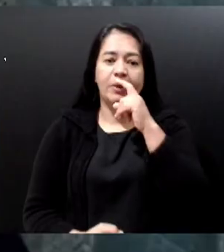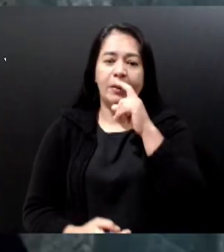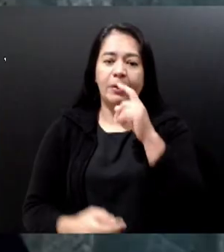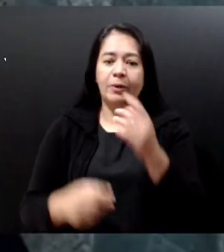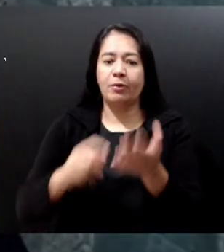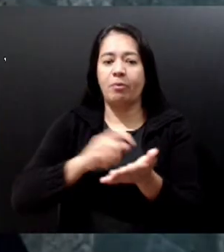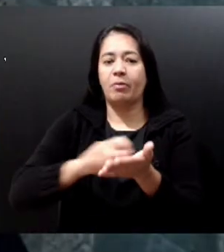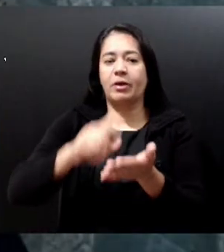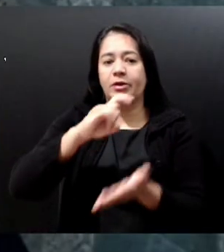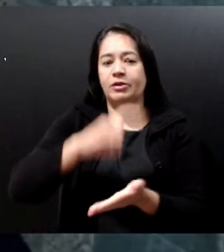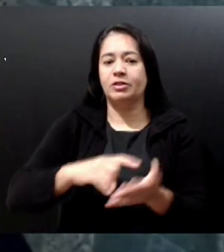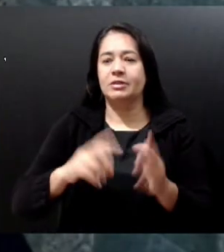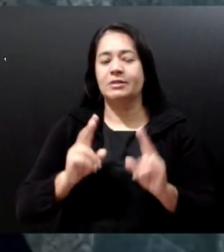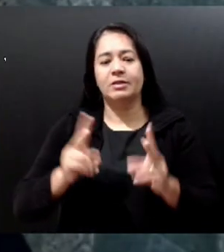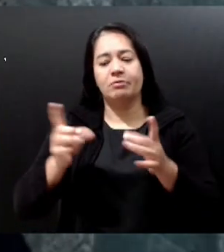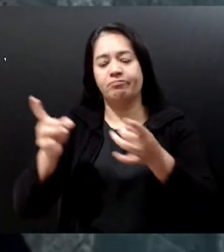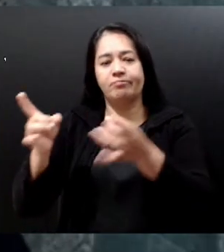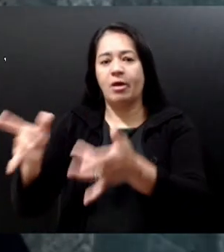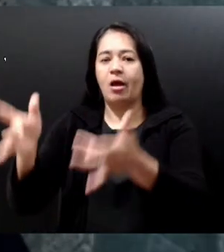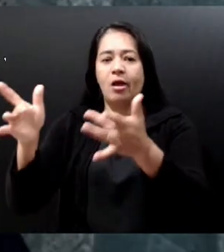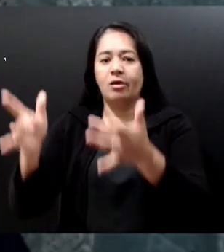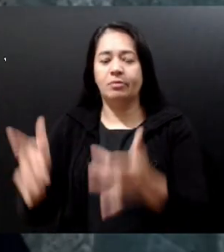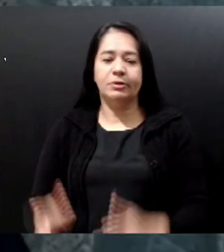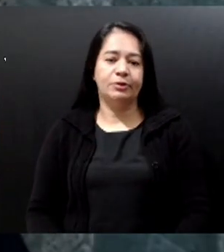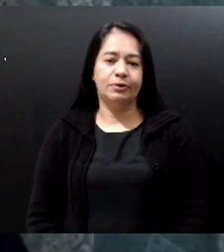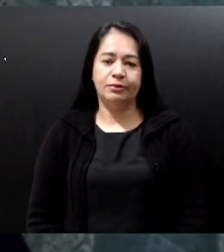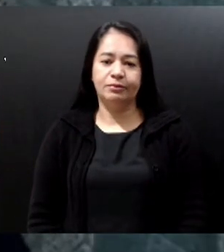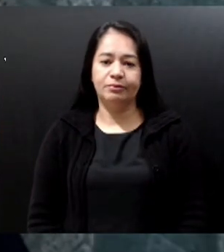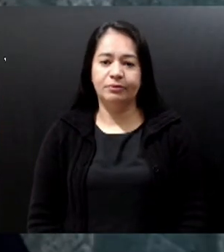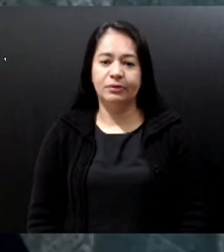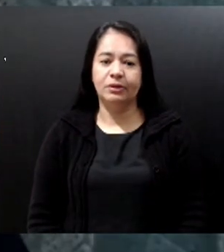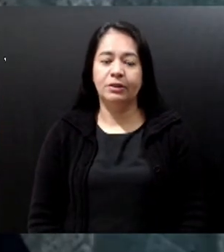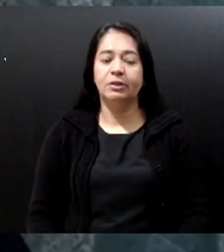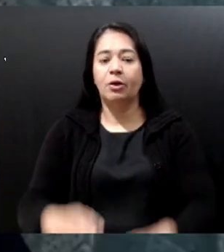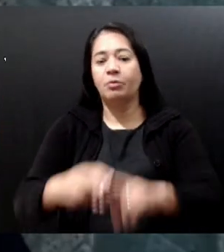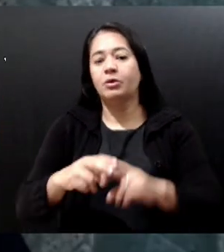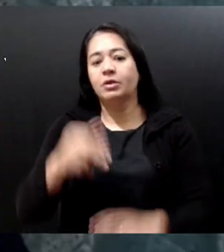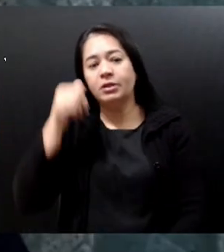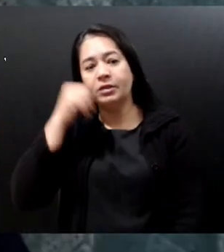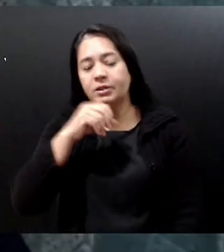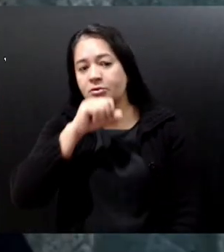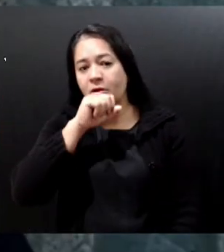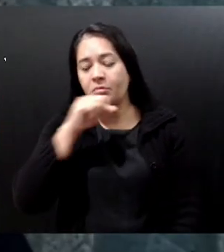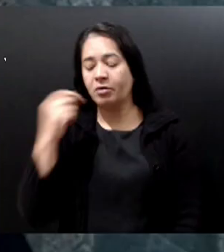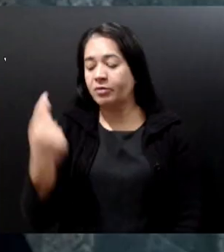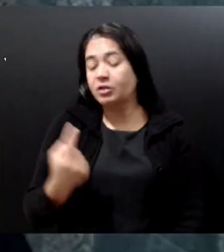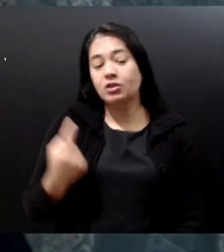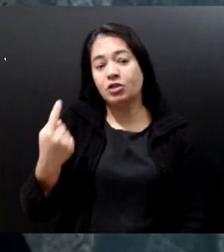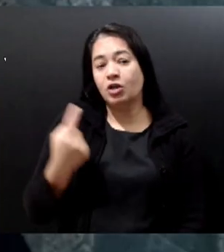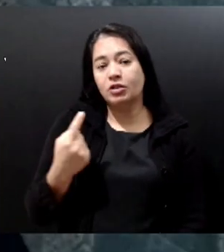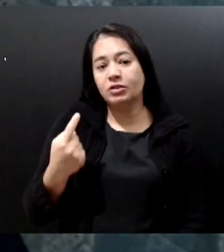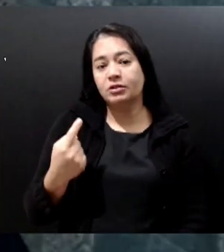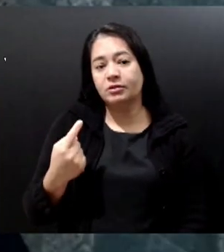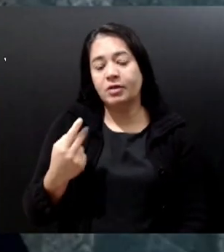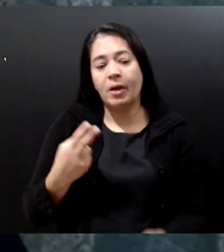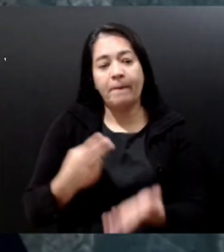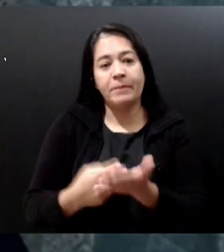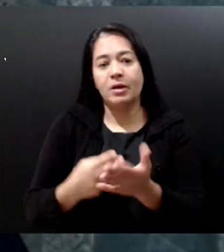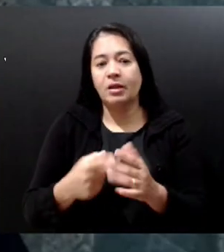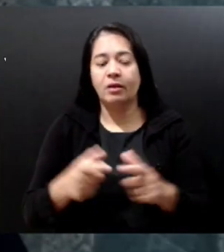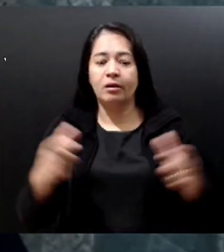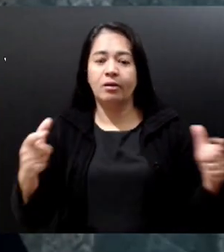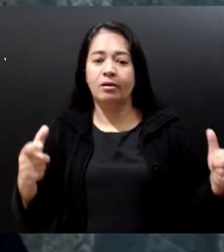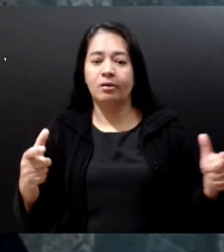uma fuga de casa, e essa mãe sempre fica só. Né? Mesmo, e na maioria das vezes, hoje você